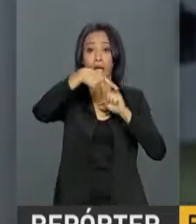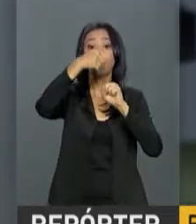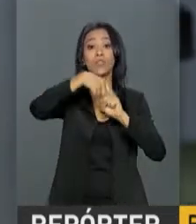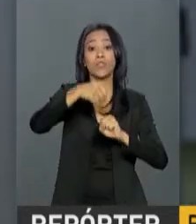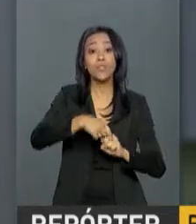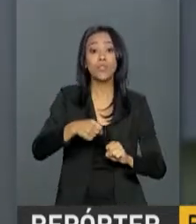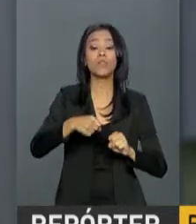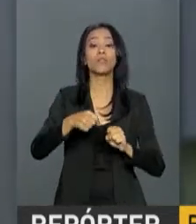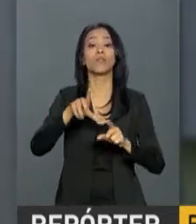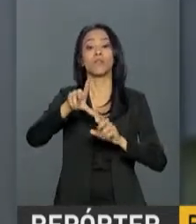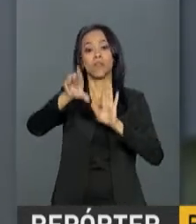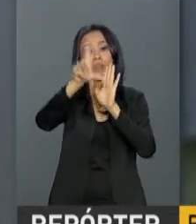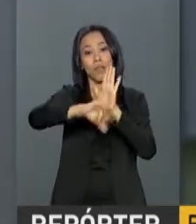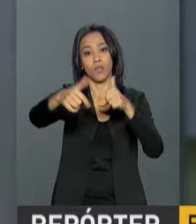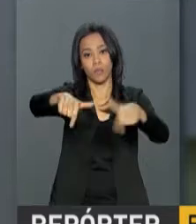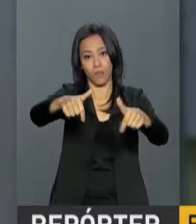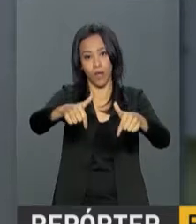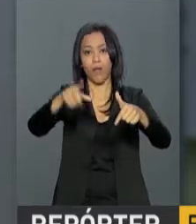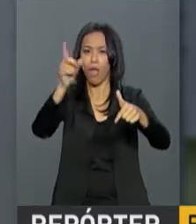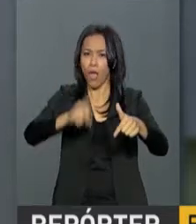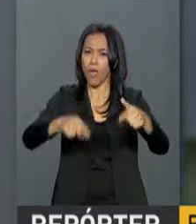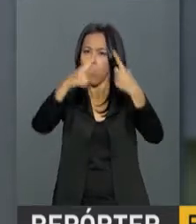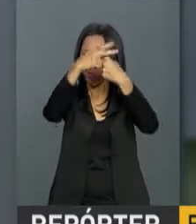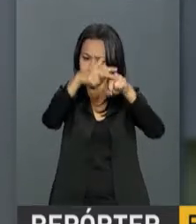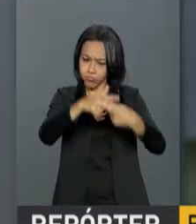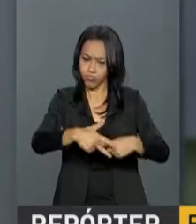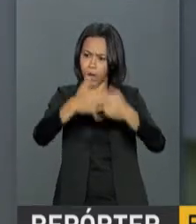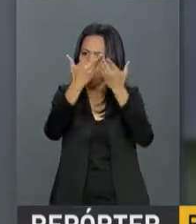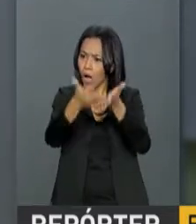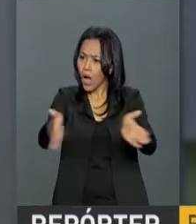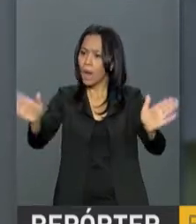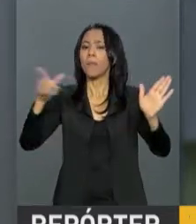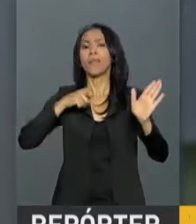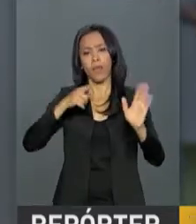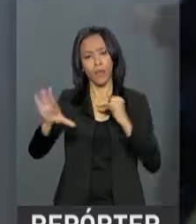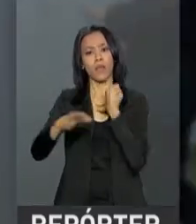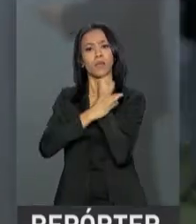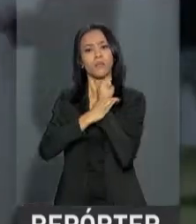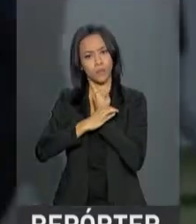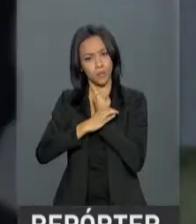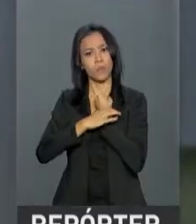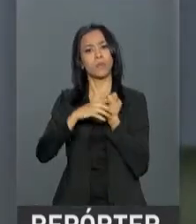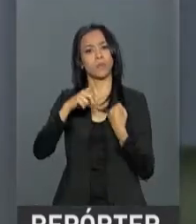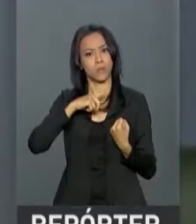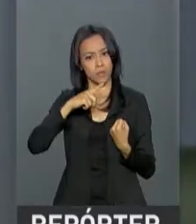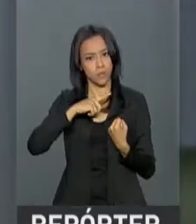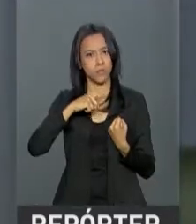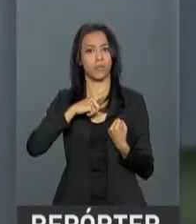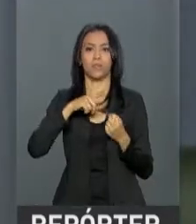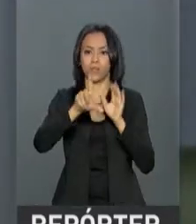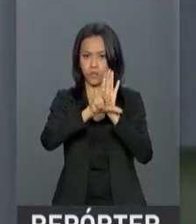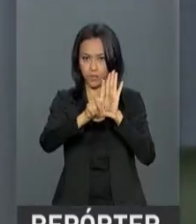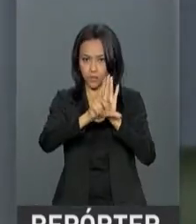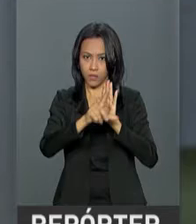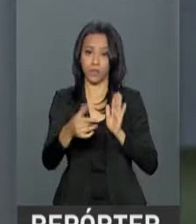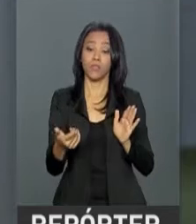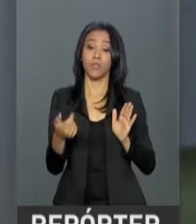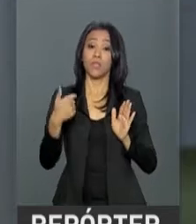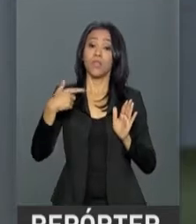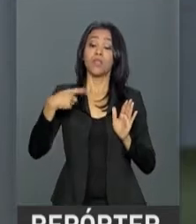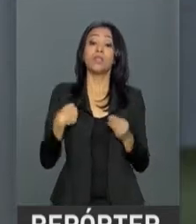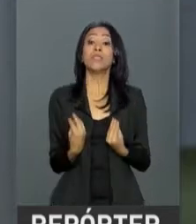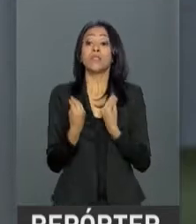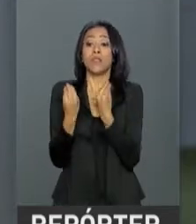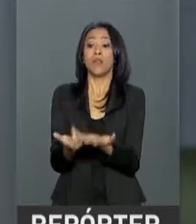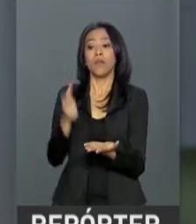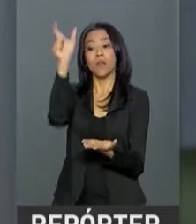uma reforma ampla com muitas garantias jurídicas para o trabalhador e para o empregador e trouxe para o